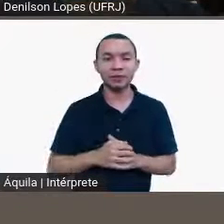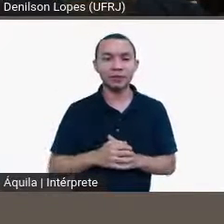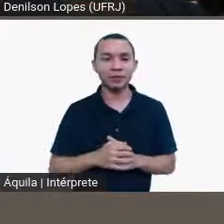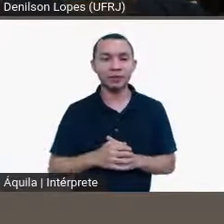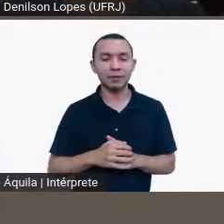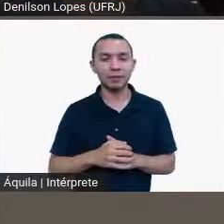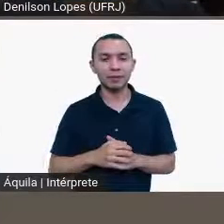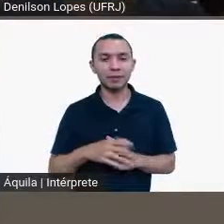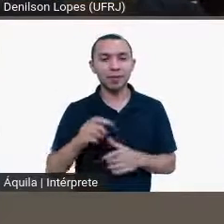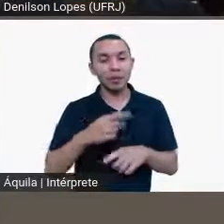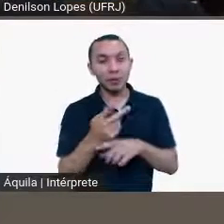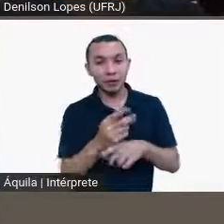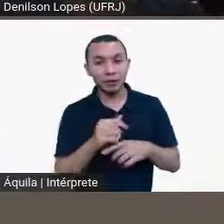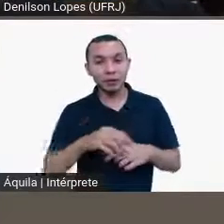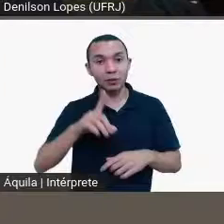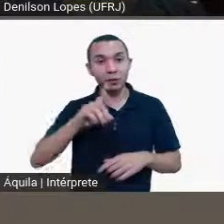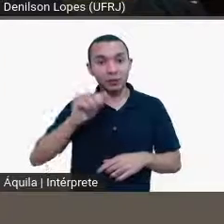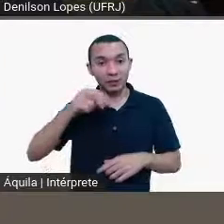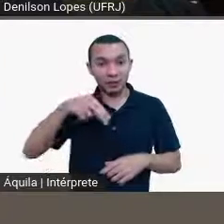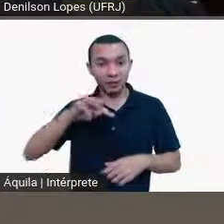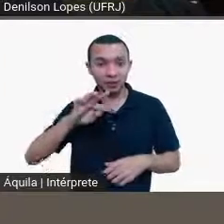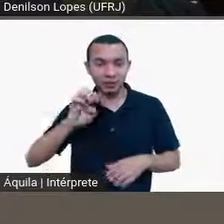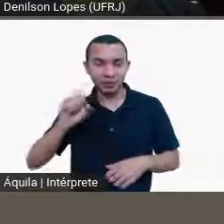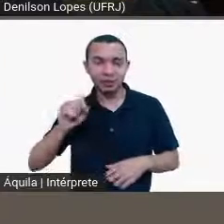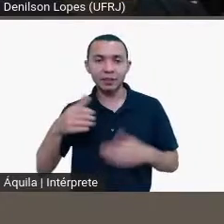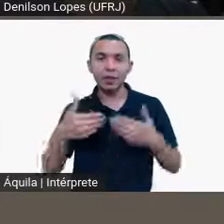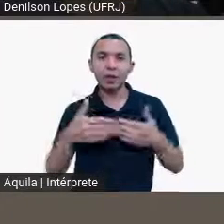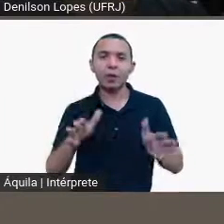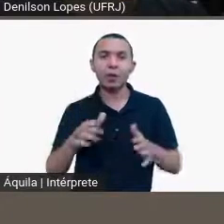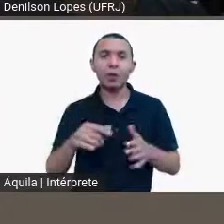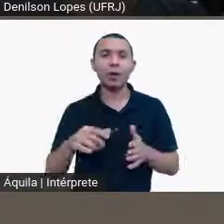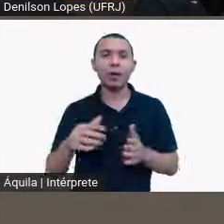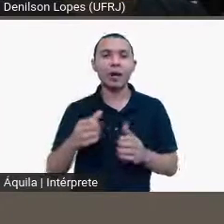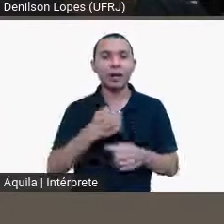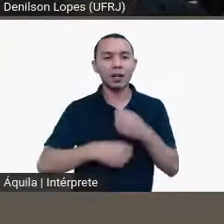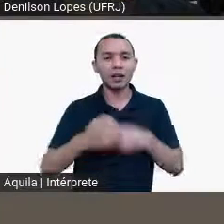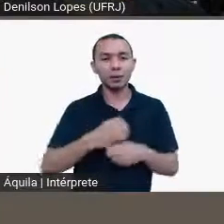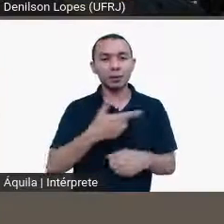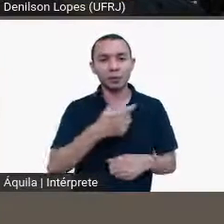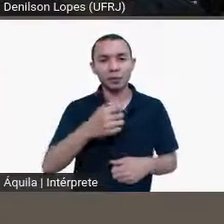Procura dos Dandes, lançado em 2019. Acho que esse último título